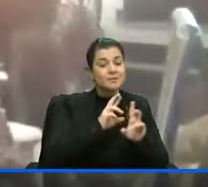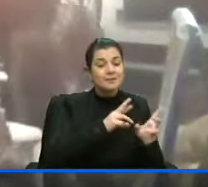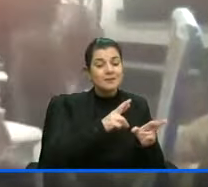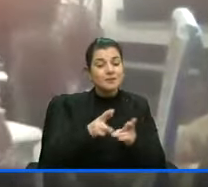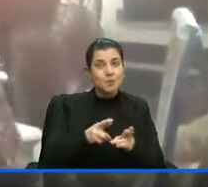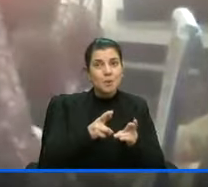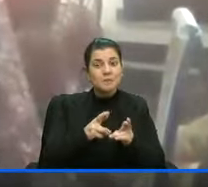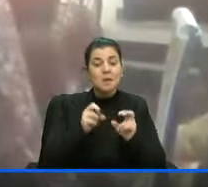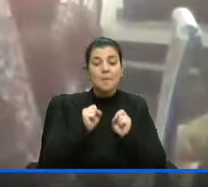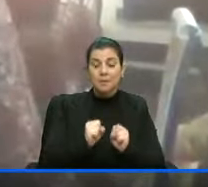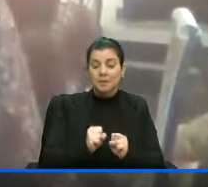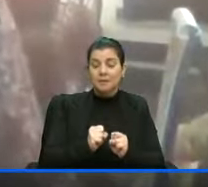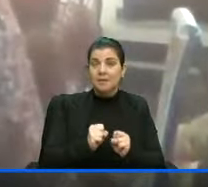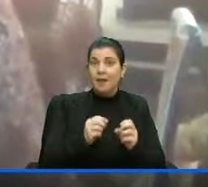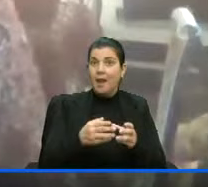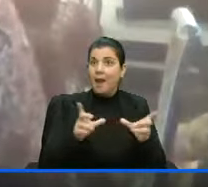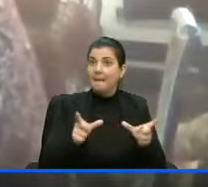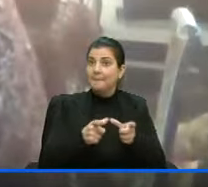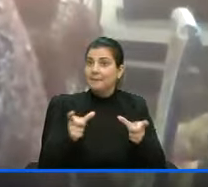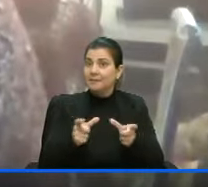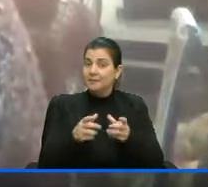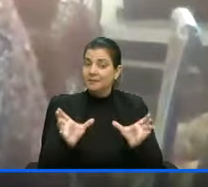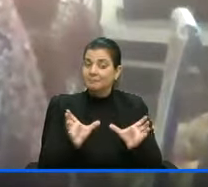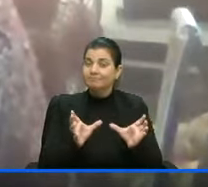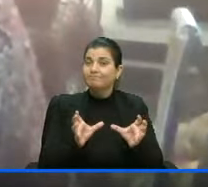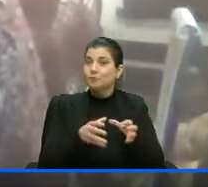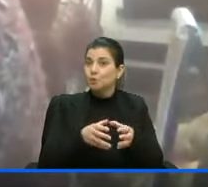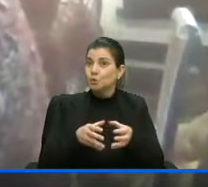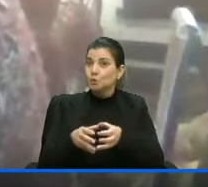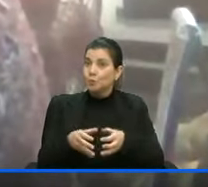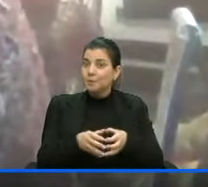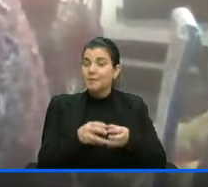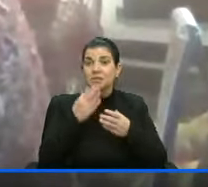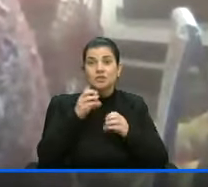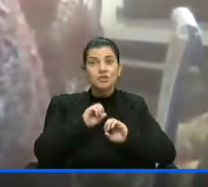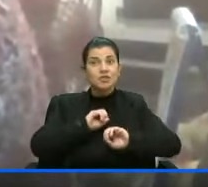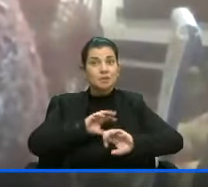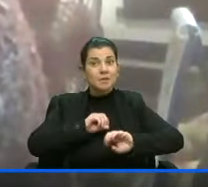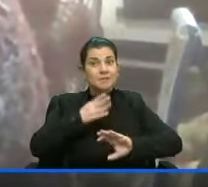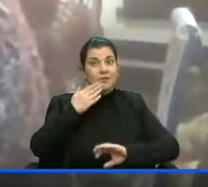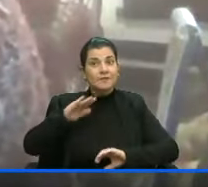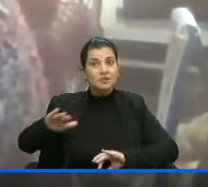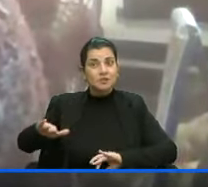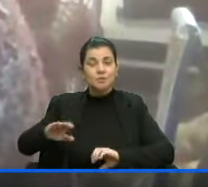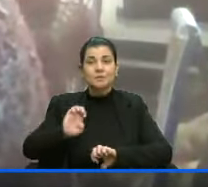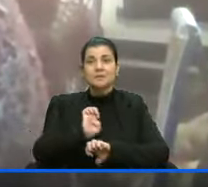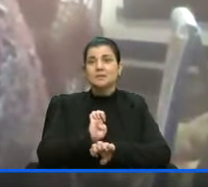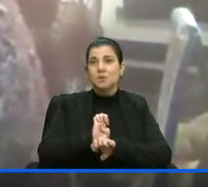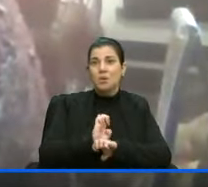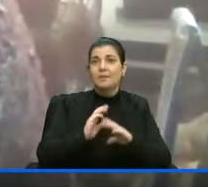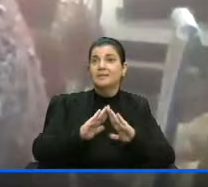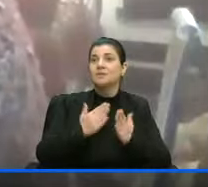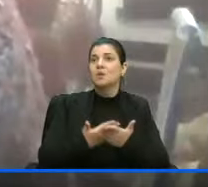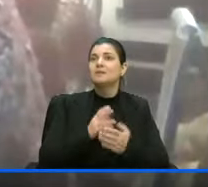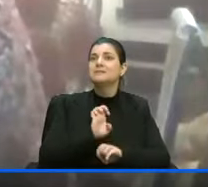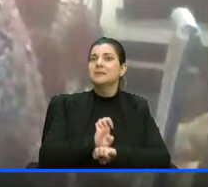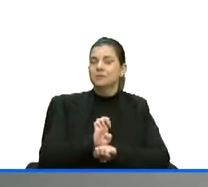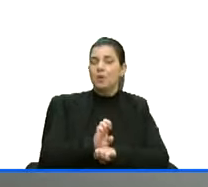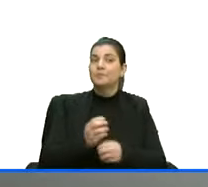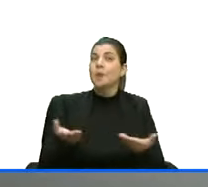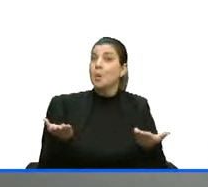turminhas de educação infantil nas escolas estaduais. Tudo Oi? Bem, posso falar? Hoje de